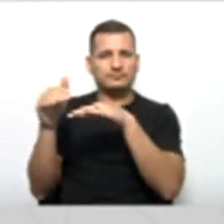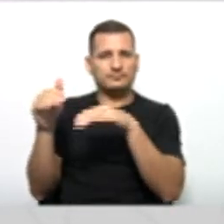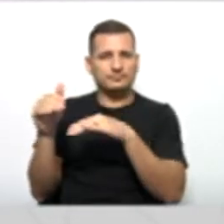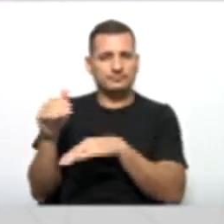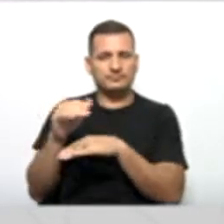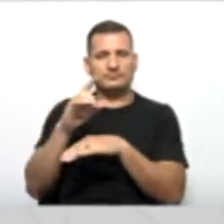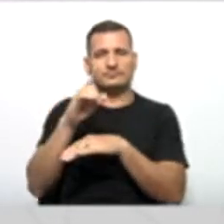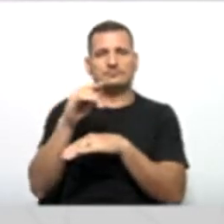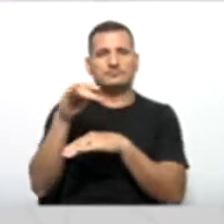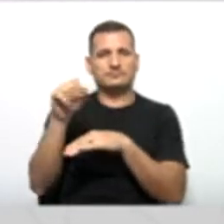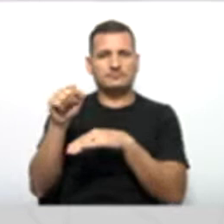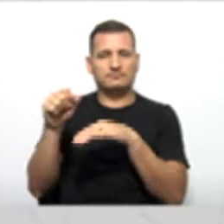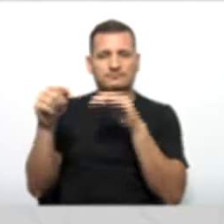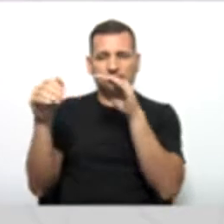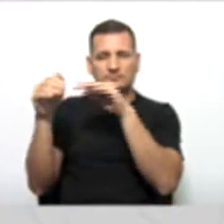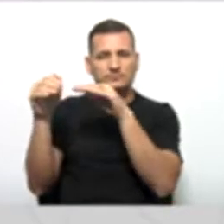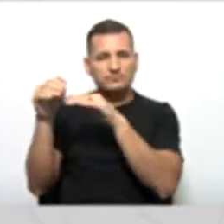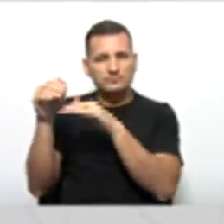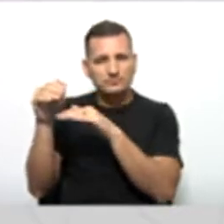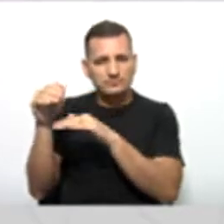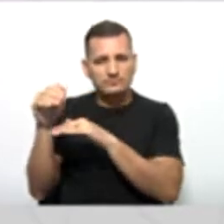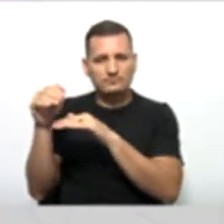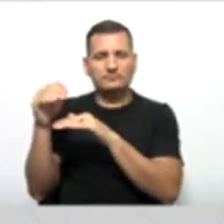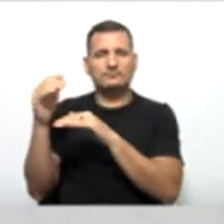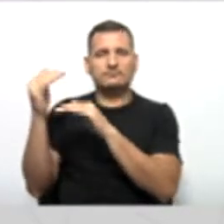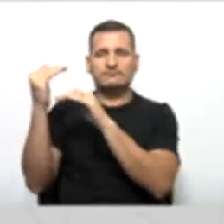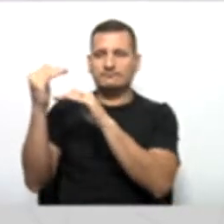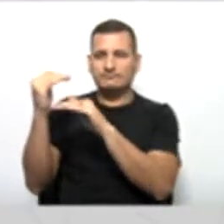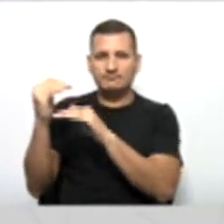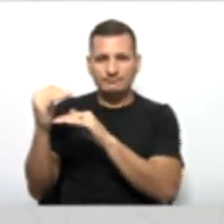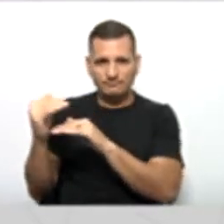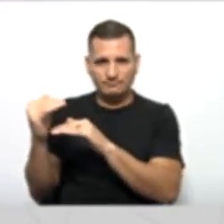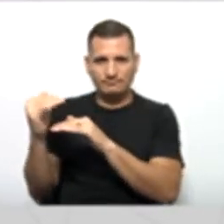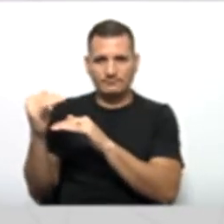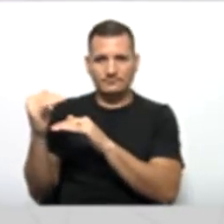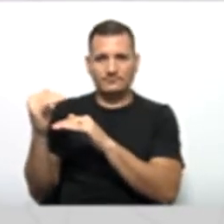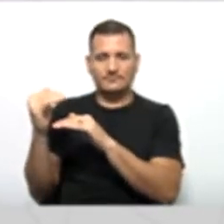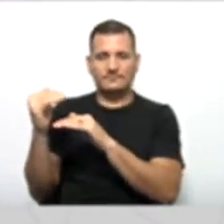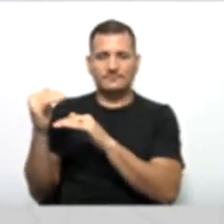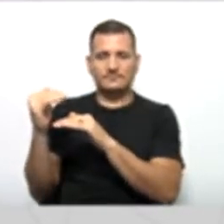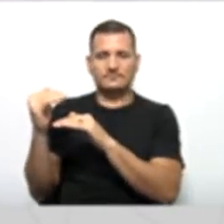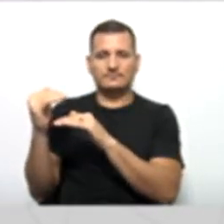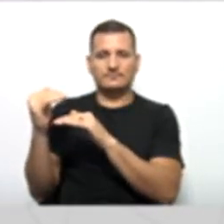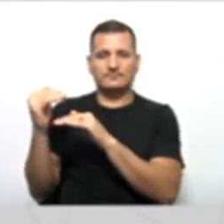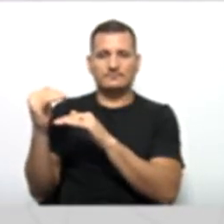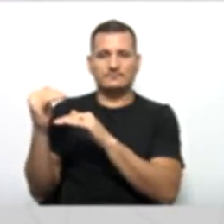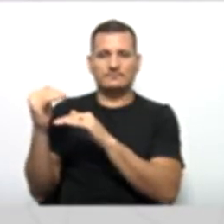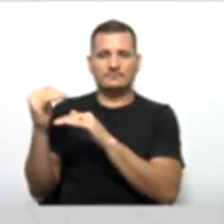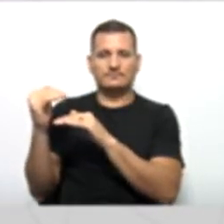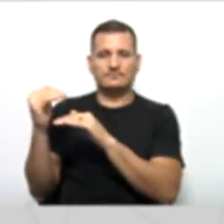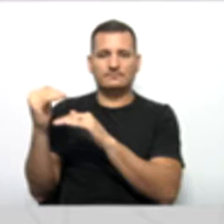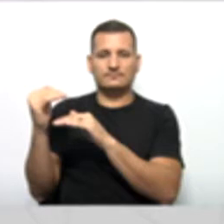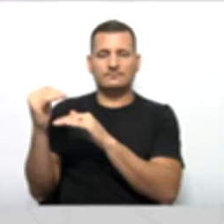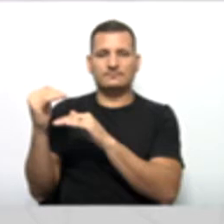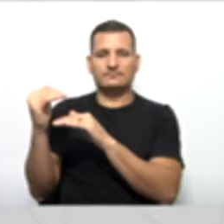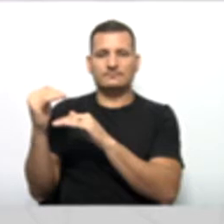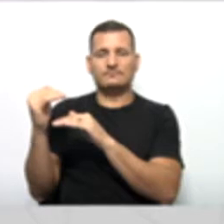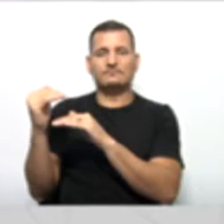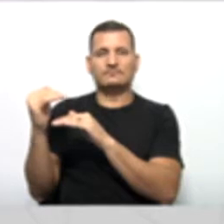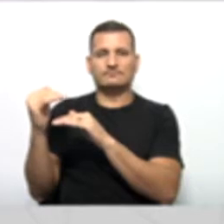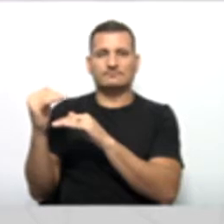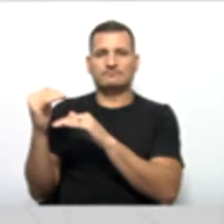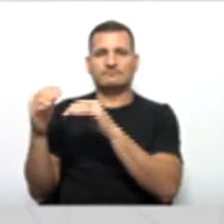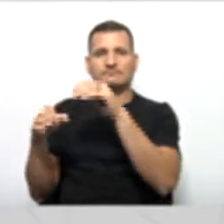dados dentro então eles ficam em filas né dentro de um suporte um dispositivo